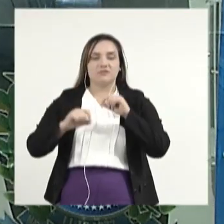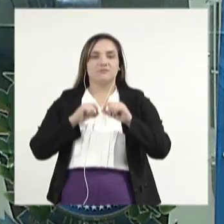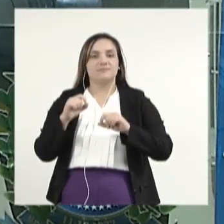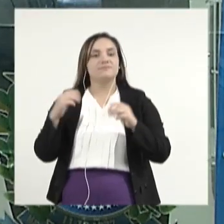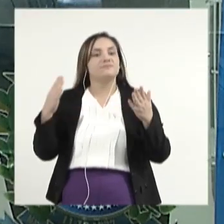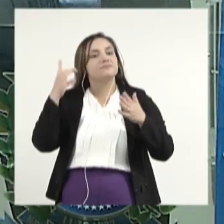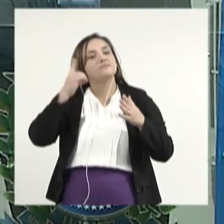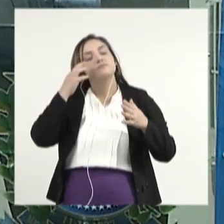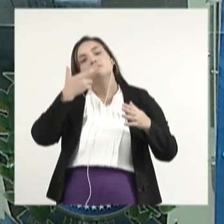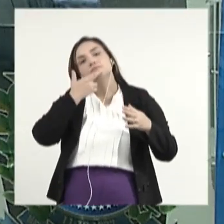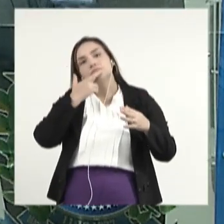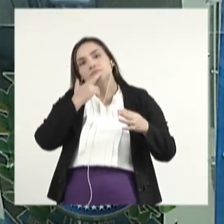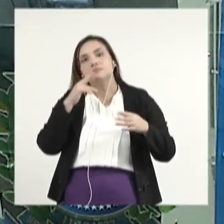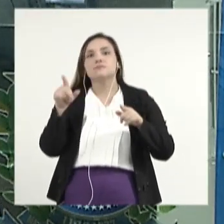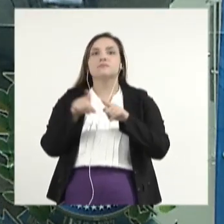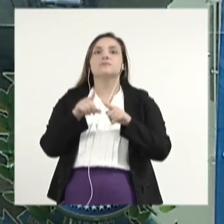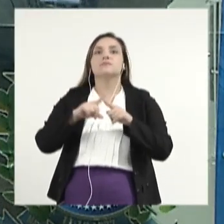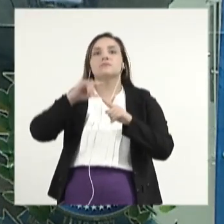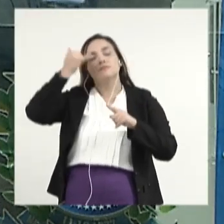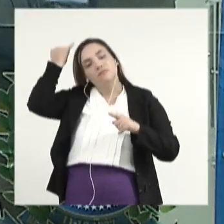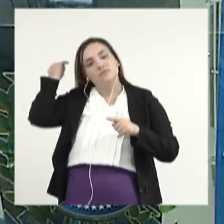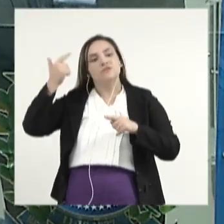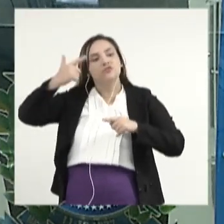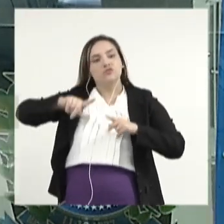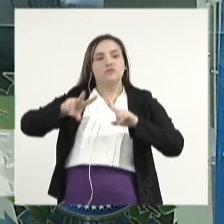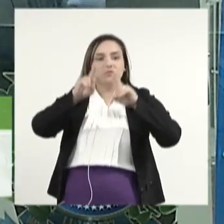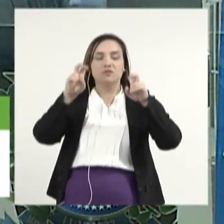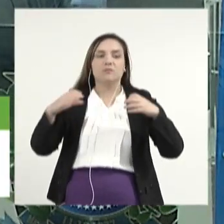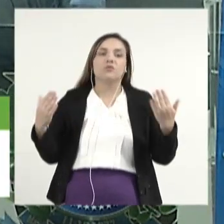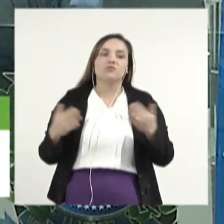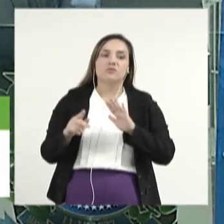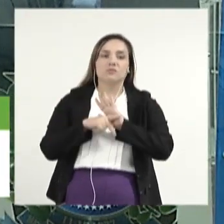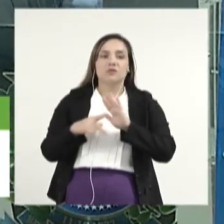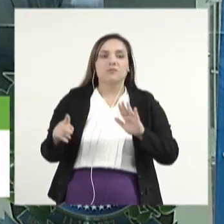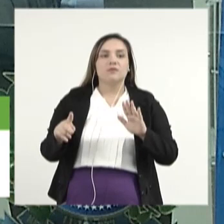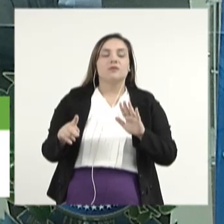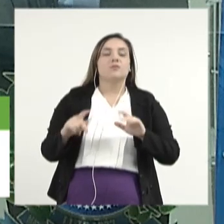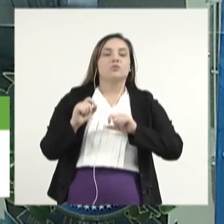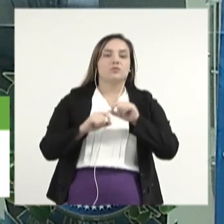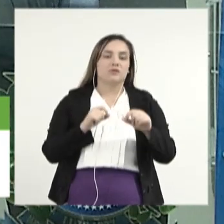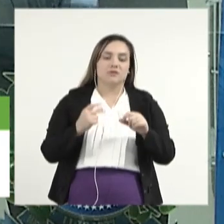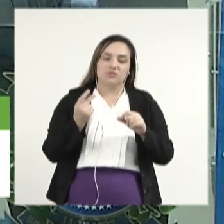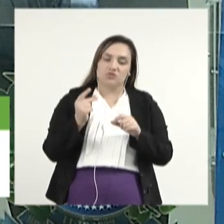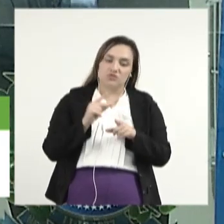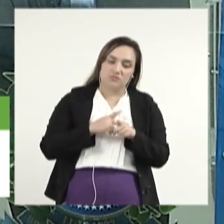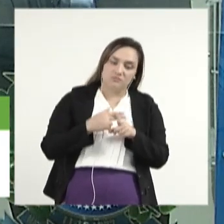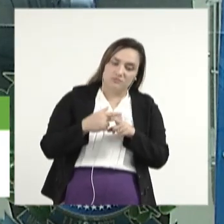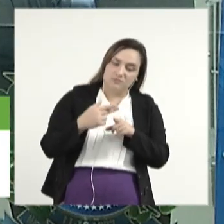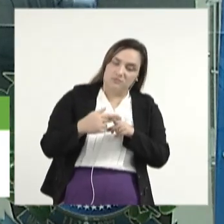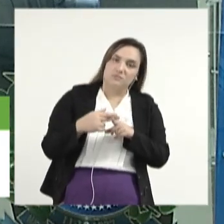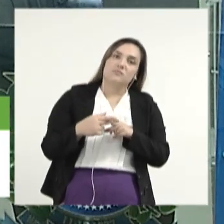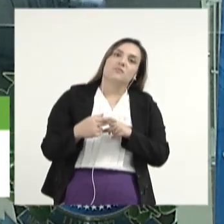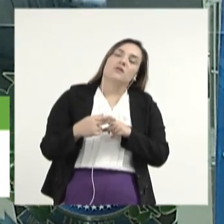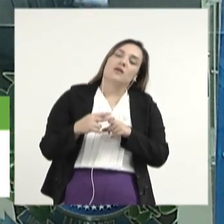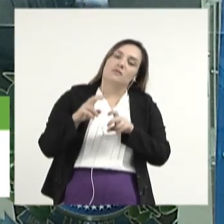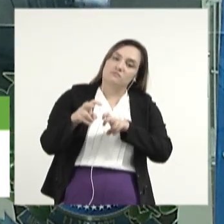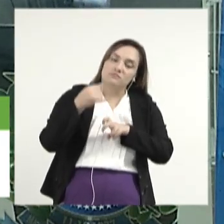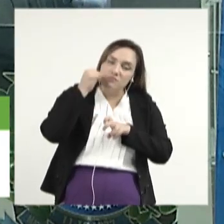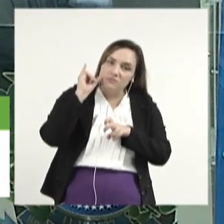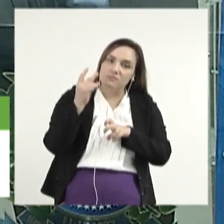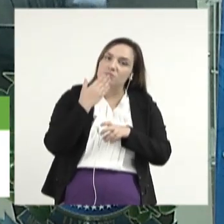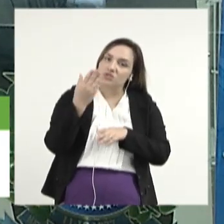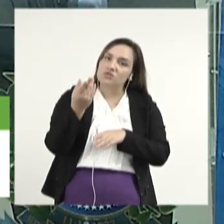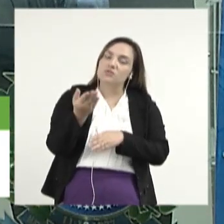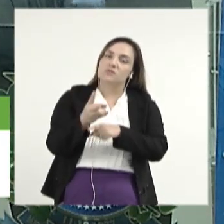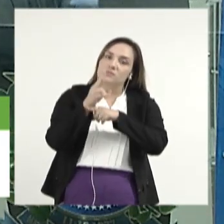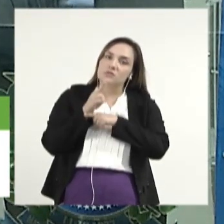pelo deputado Júnior Mock, voltou a ser assunto mais uma vez hoje, que é a questão dos financiamentos rurais, das dificuldades que os agricultores